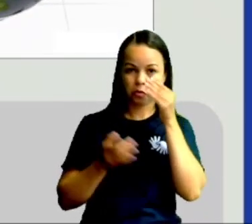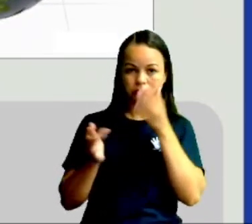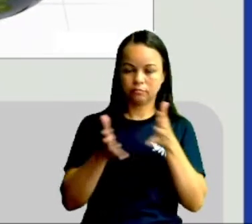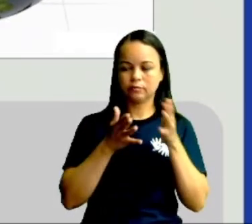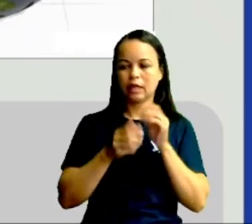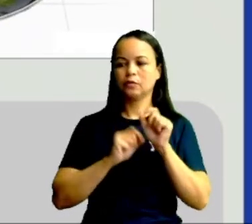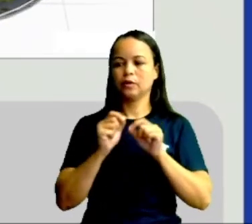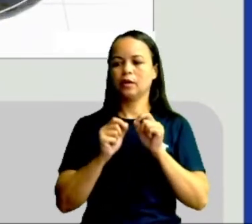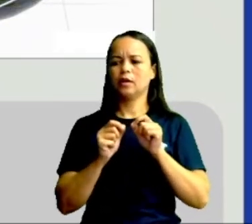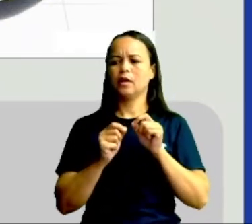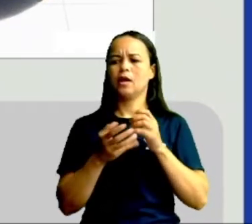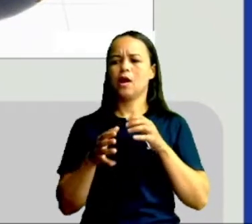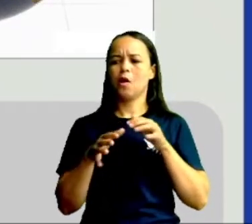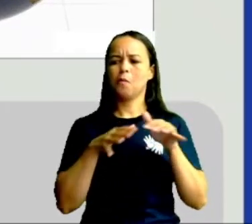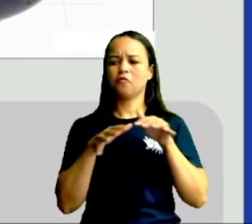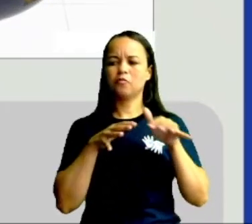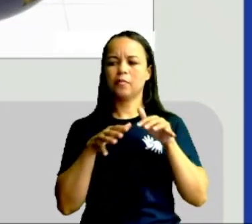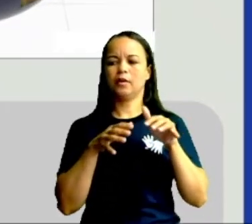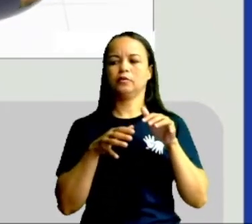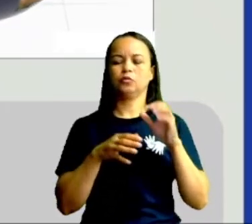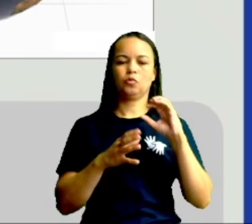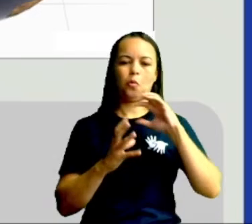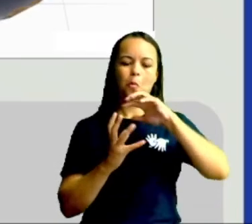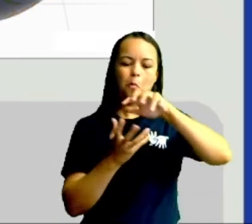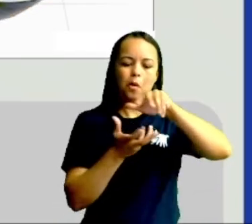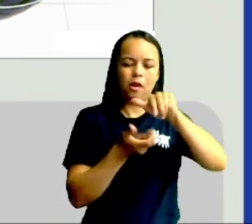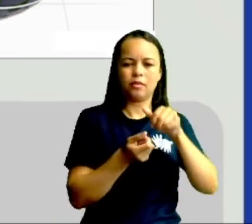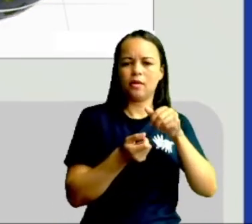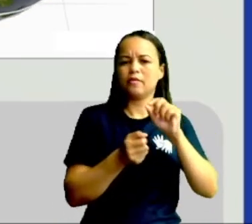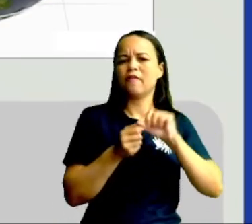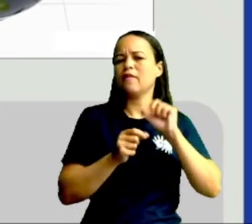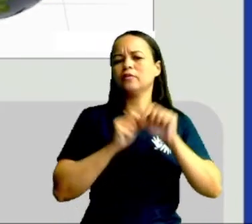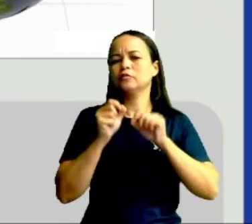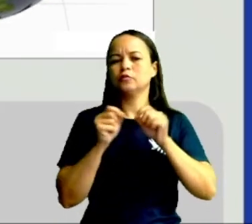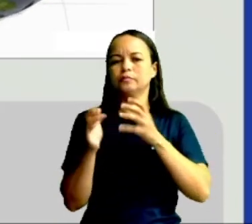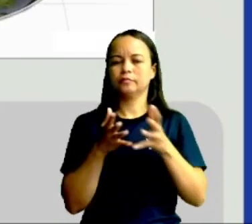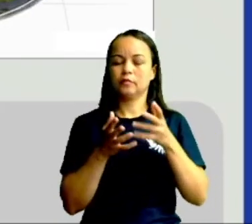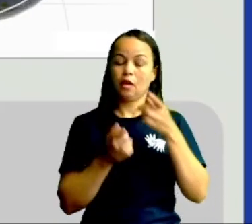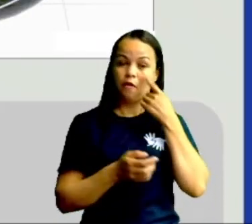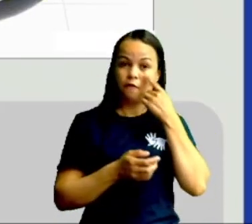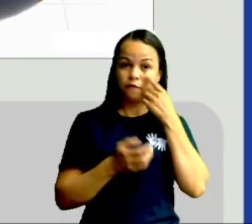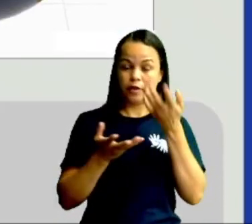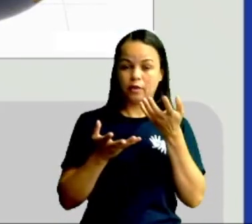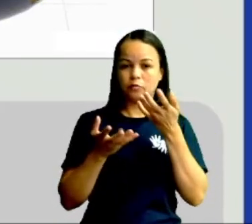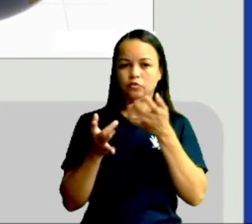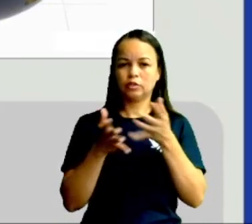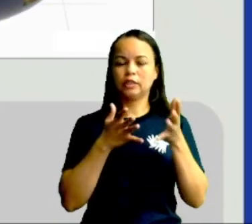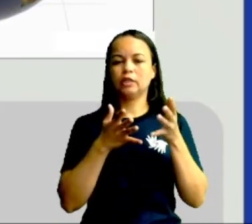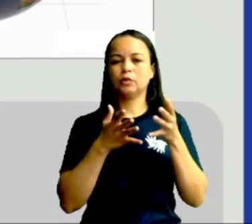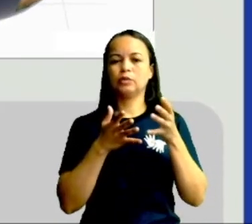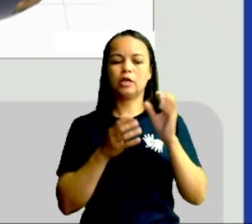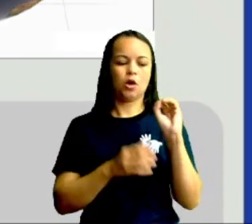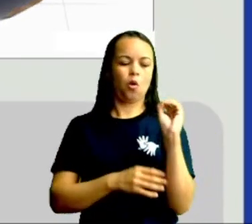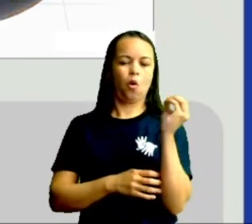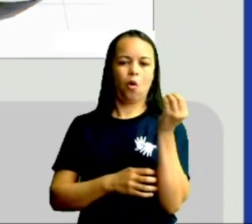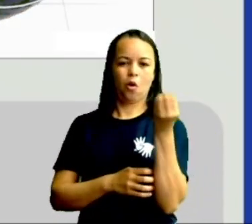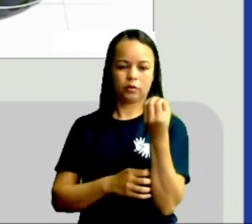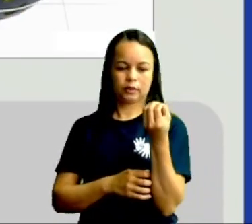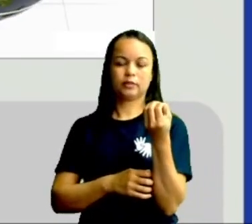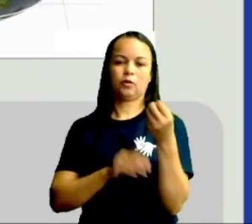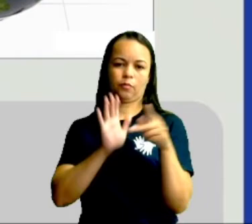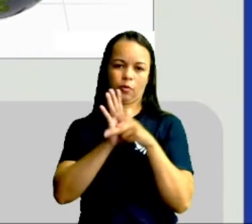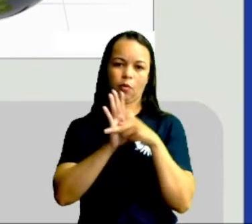Terra faz? A gente viu que, o de rotação, né? Que é esse que ele gira em torno